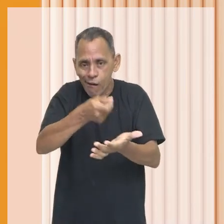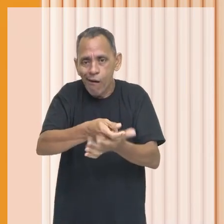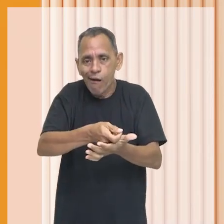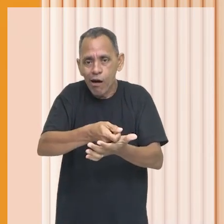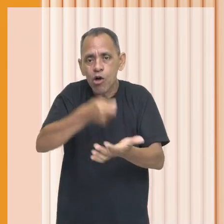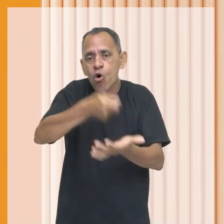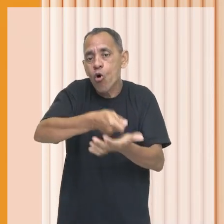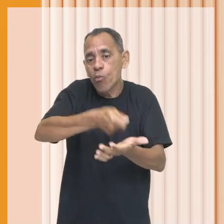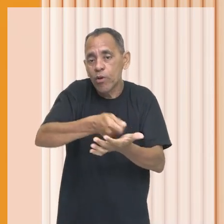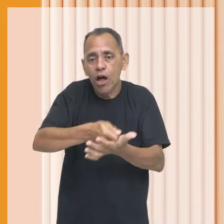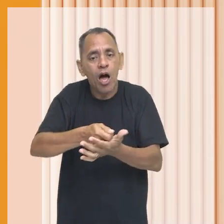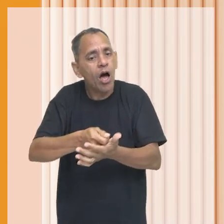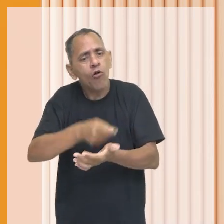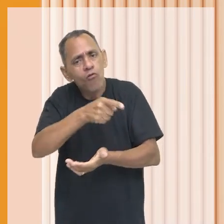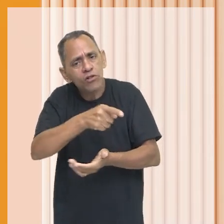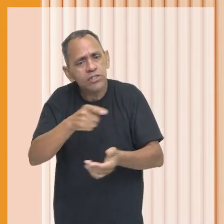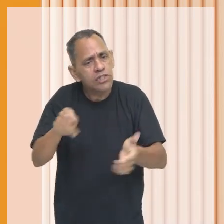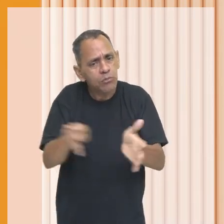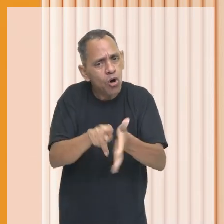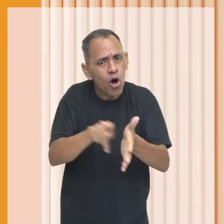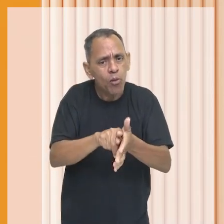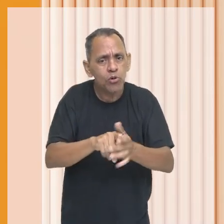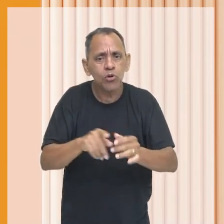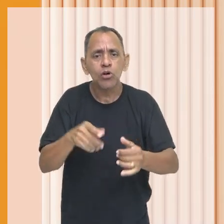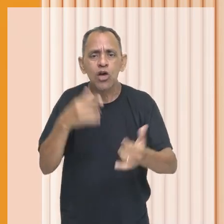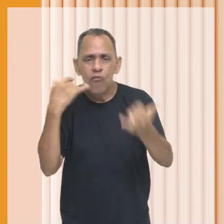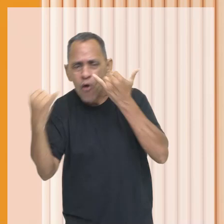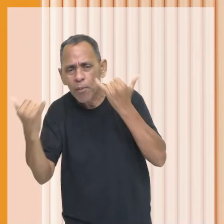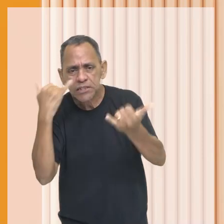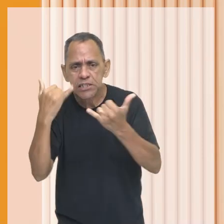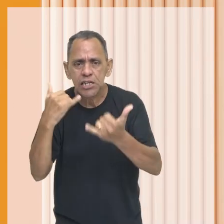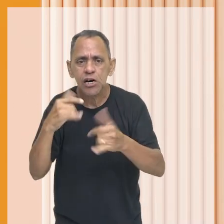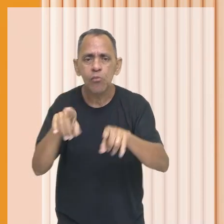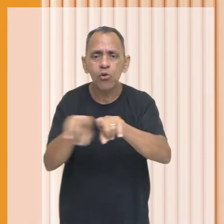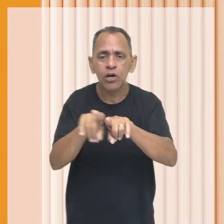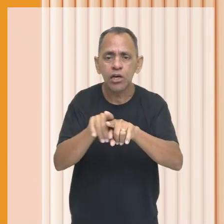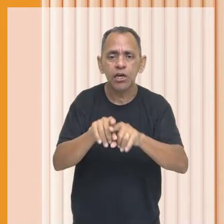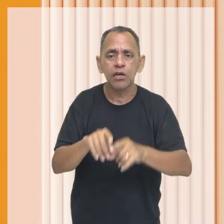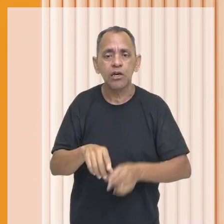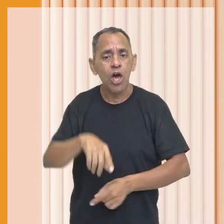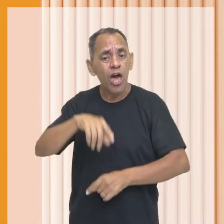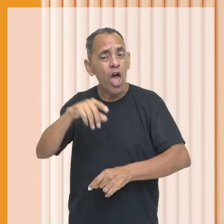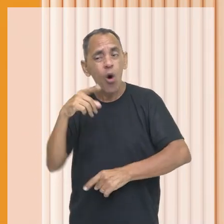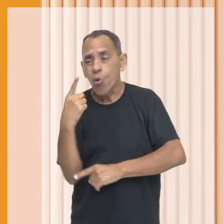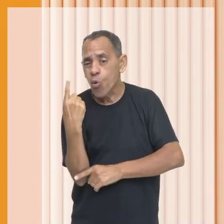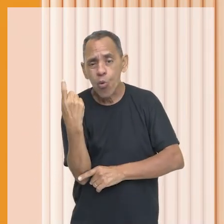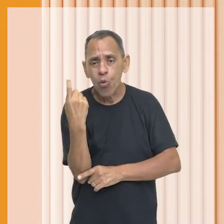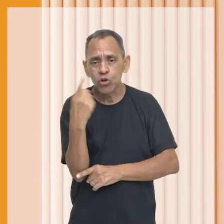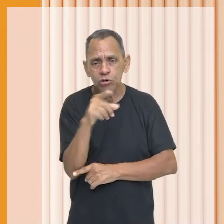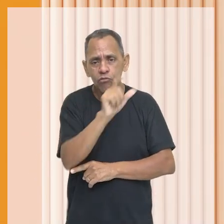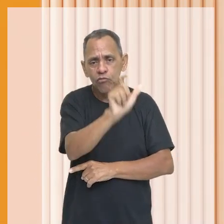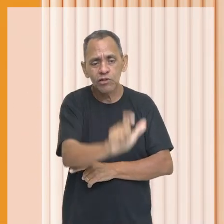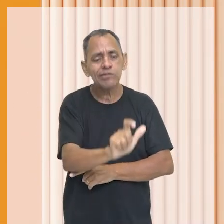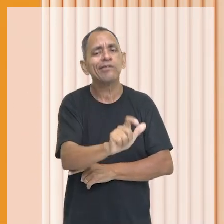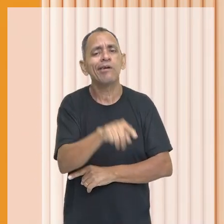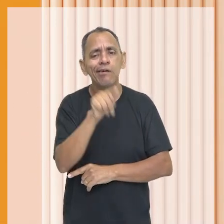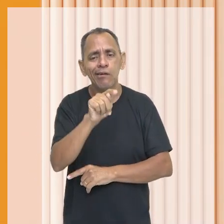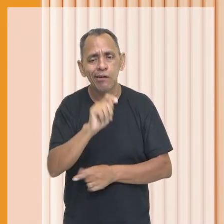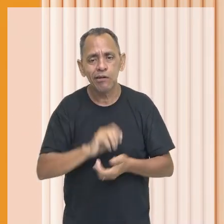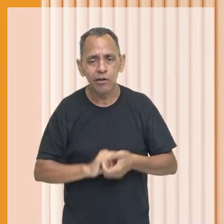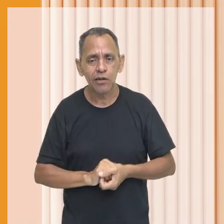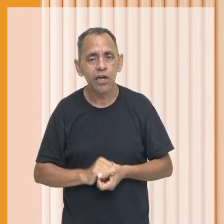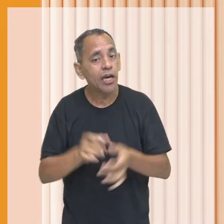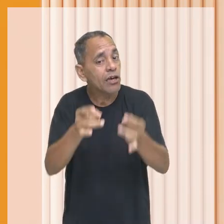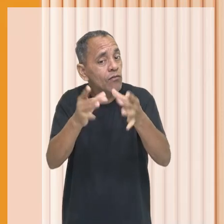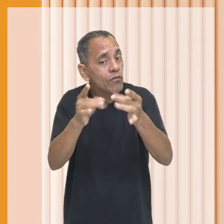barato, tudo está nas suas mãos, porque você é o único a fornecer aquele produto. Então, o pensamento era, se nós